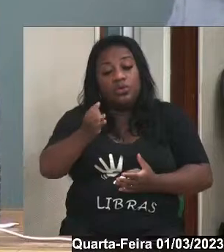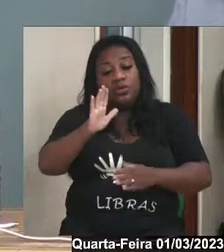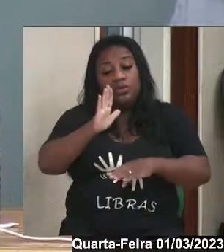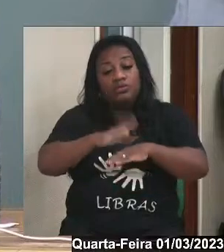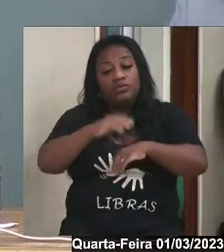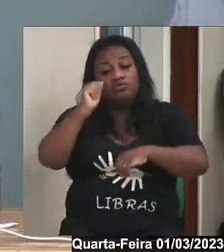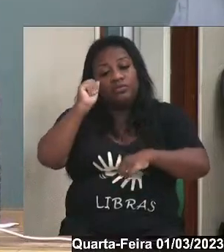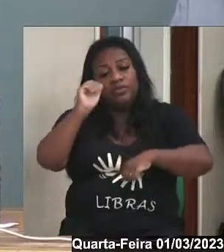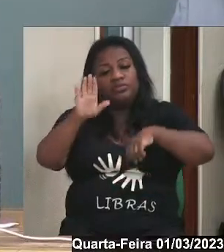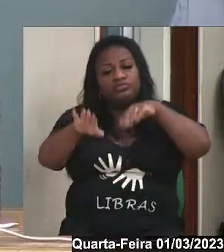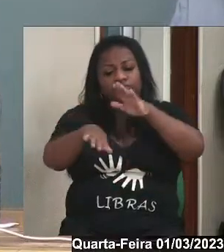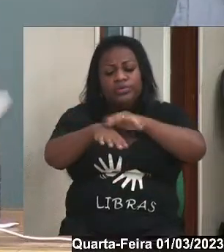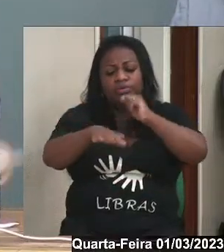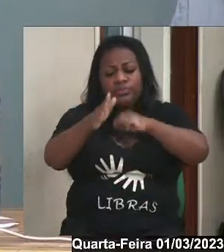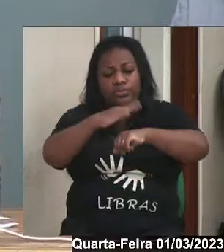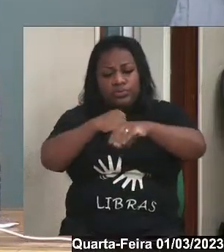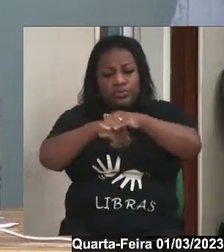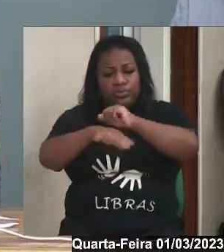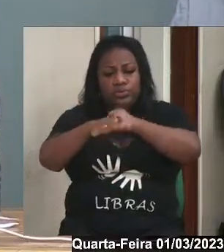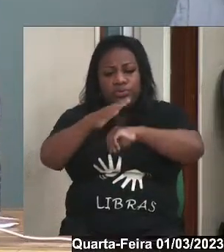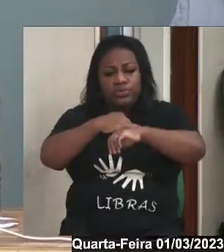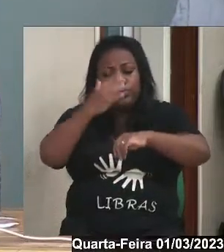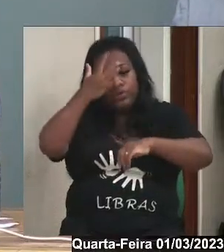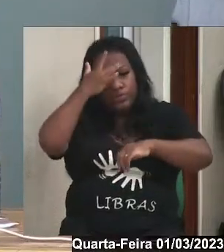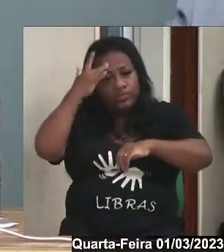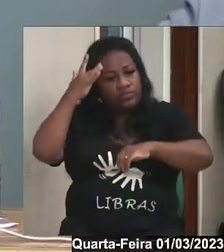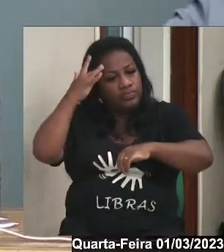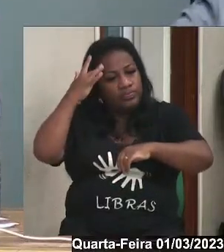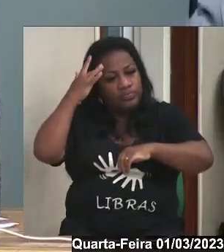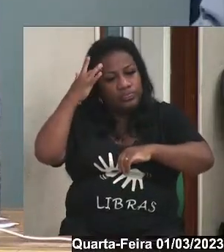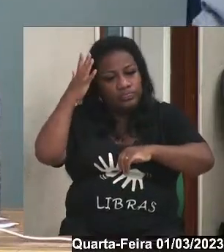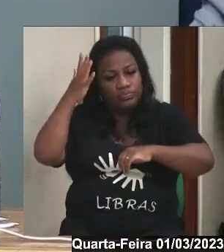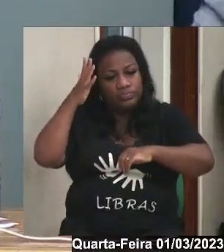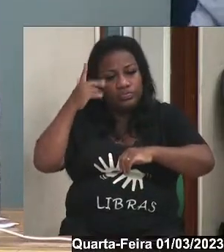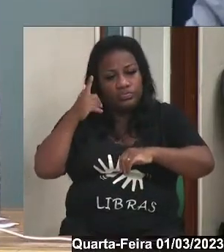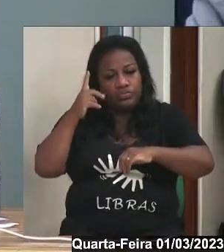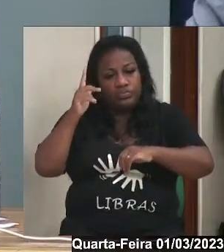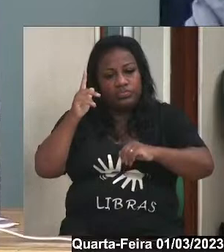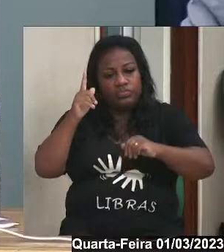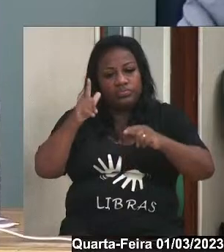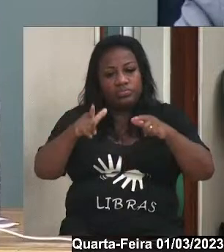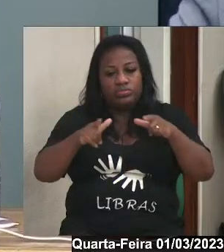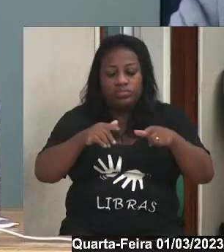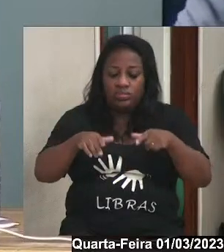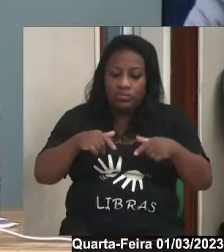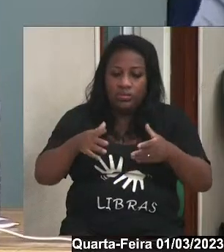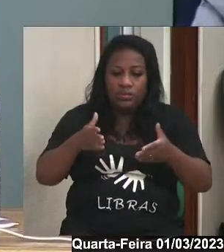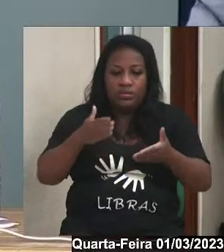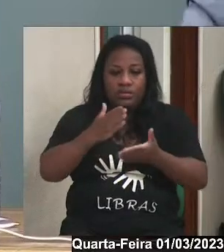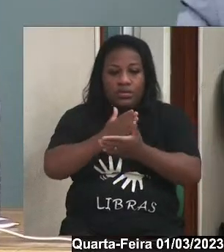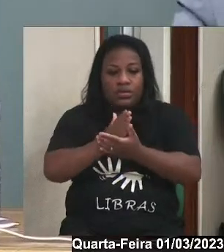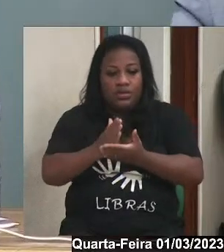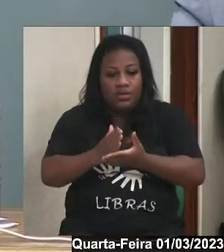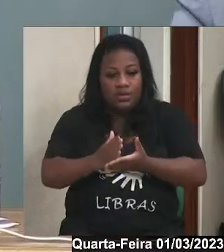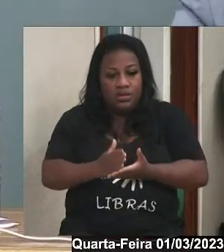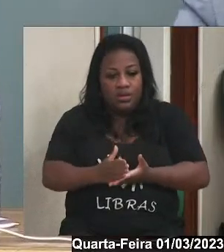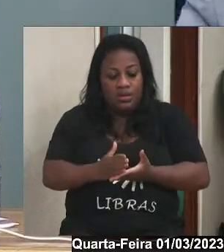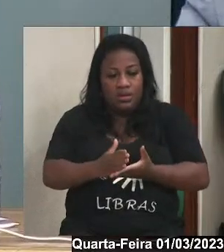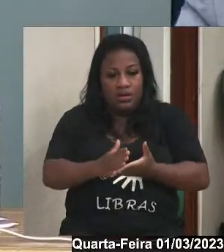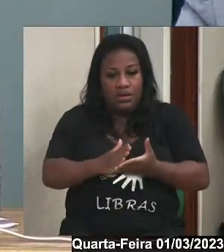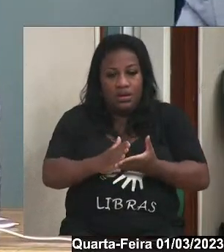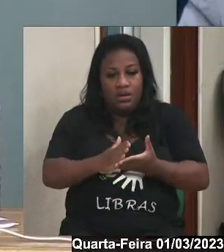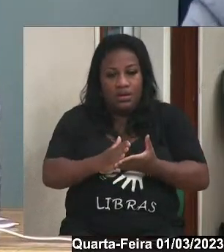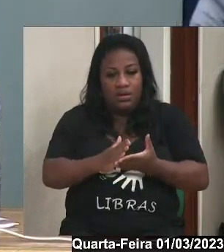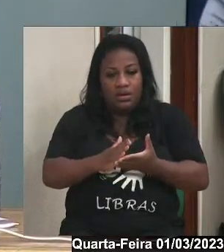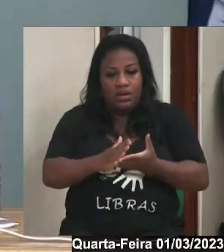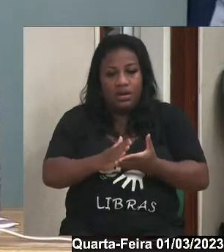chamou para entregar a homenagem ao senhor Wilson Couto da Costa. O vereador Leandro de Souza chamou para entregar a homenagem à